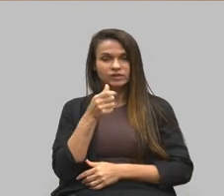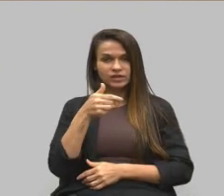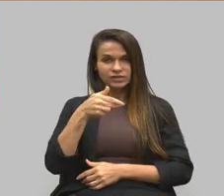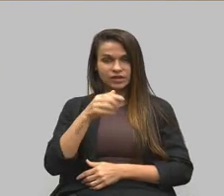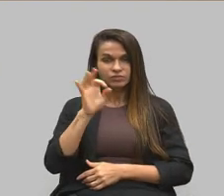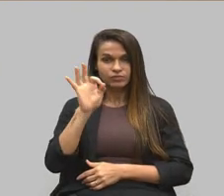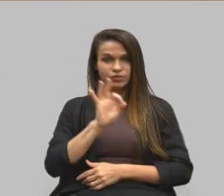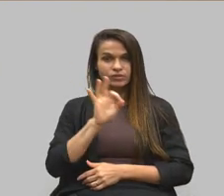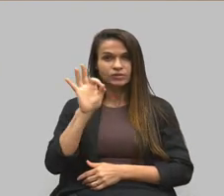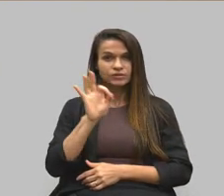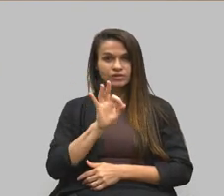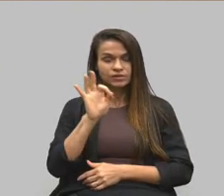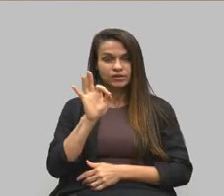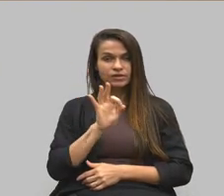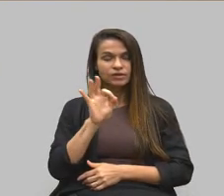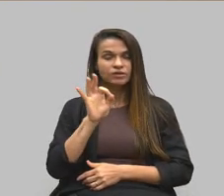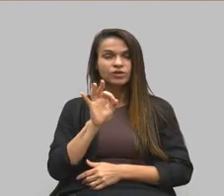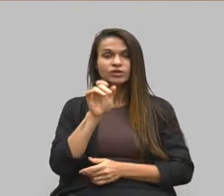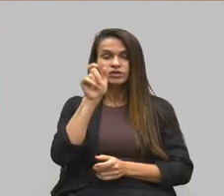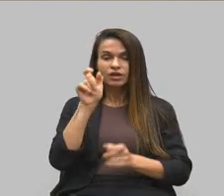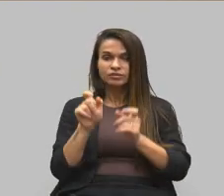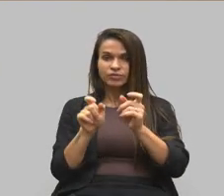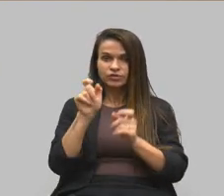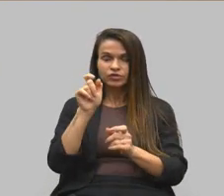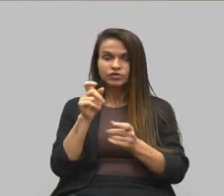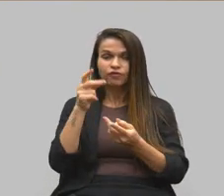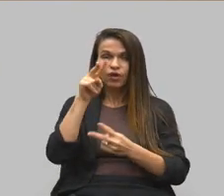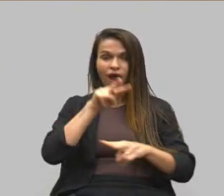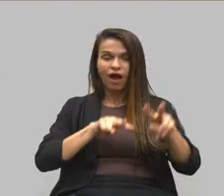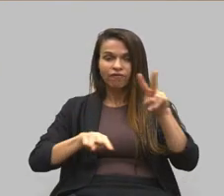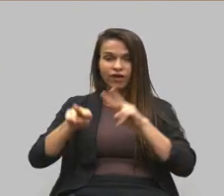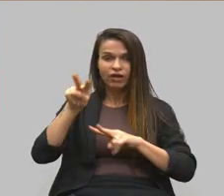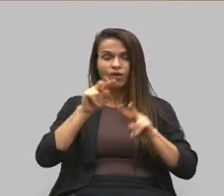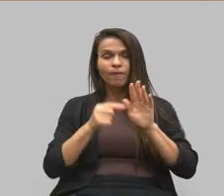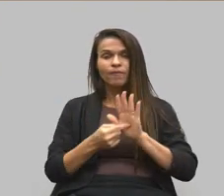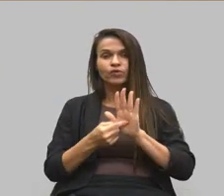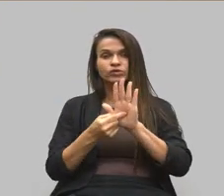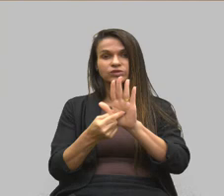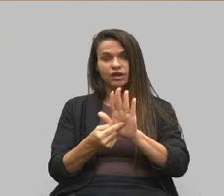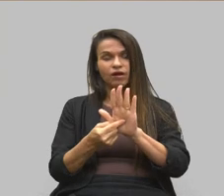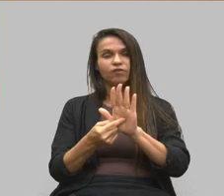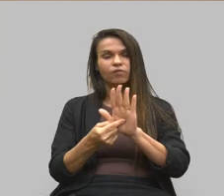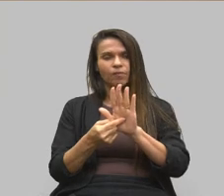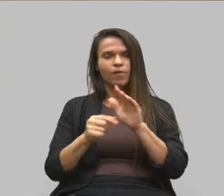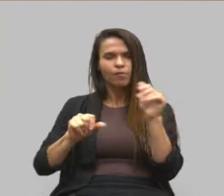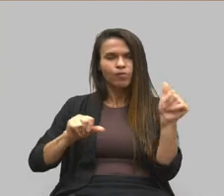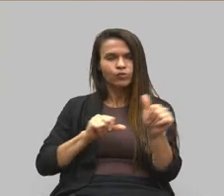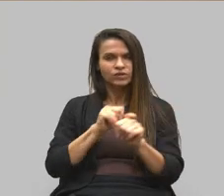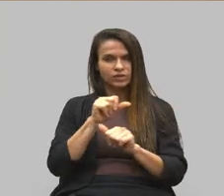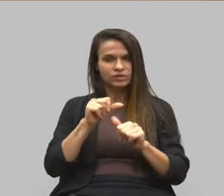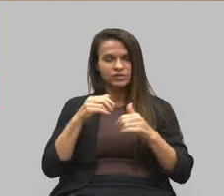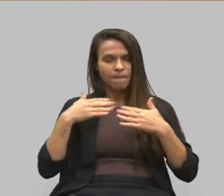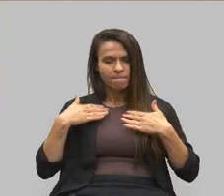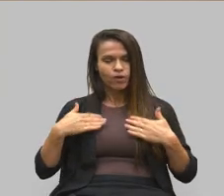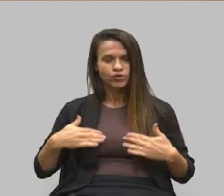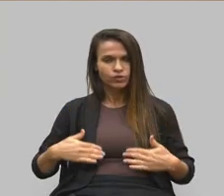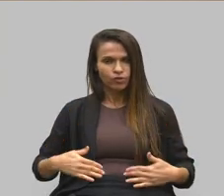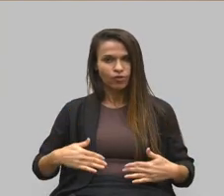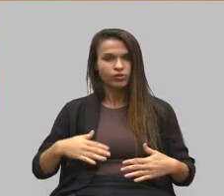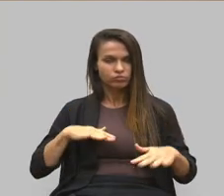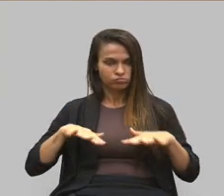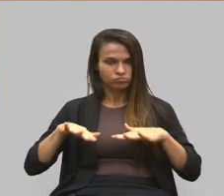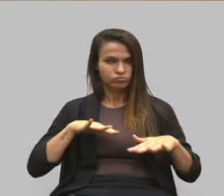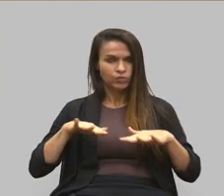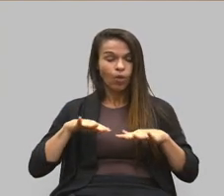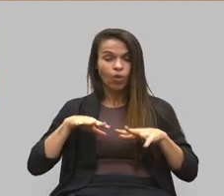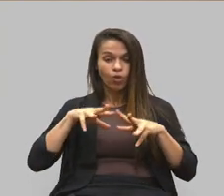87% da as pessoas que foram avaliadas apresentavam uma alteração motora todas essas pessoas elas